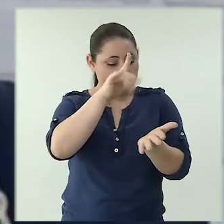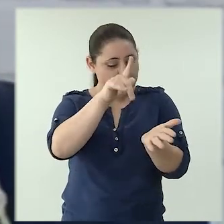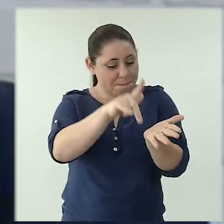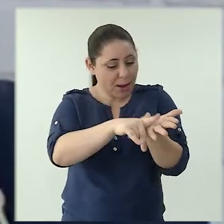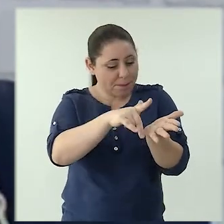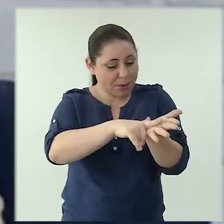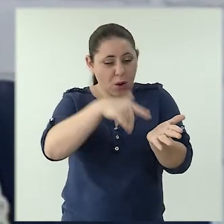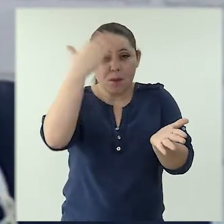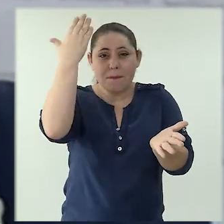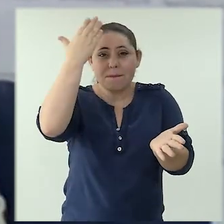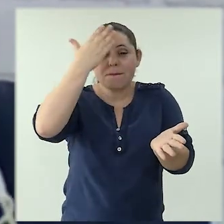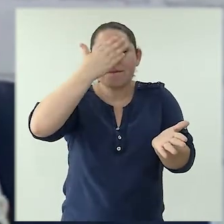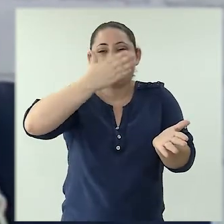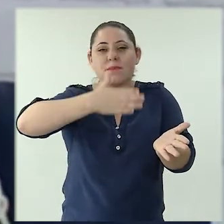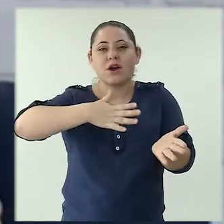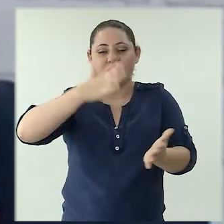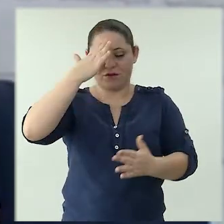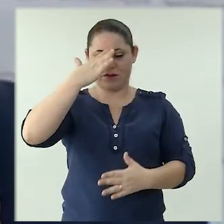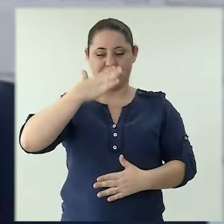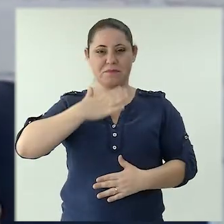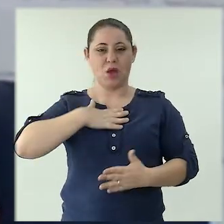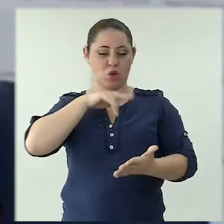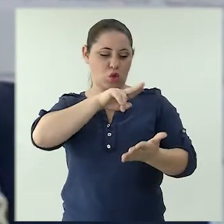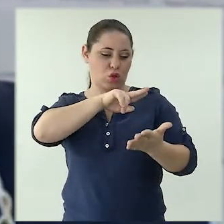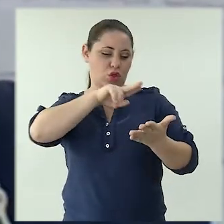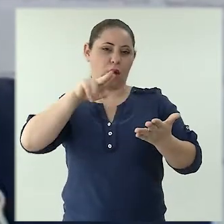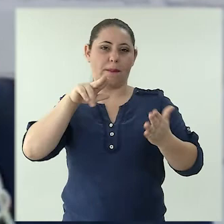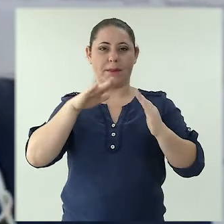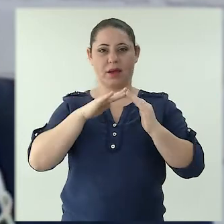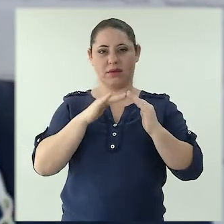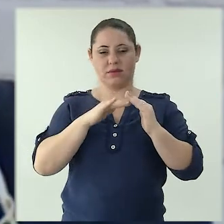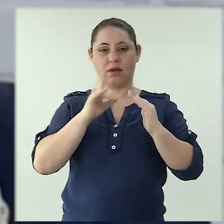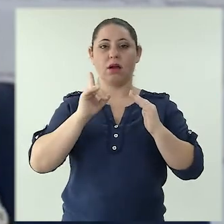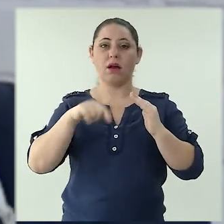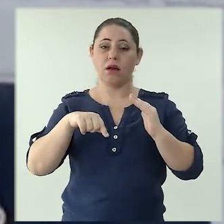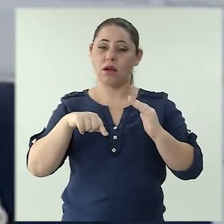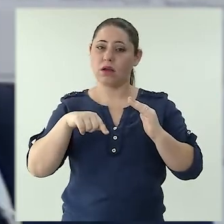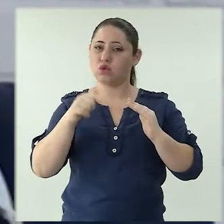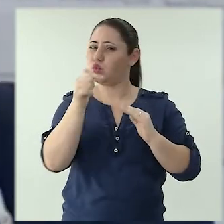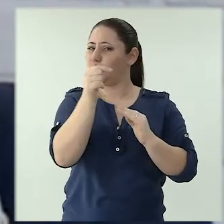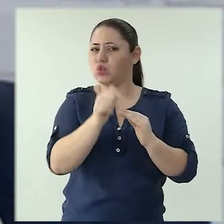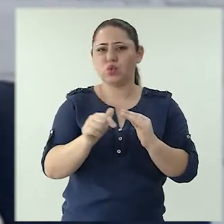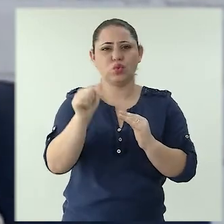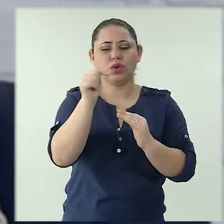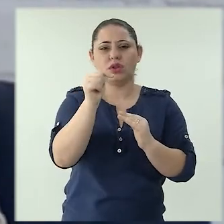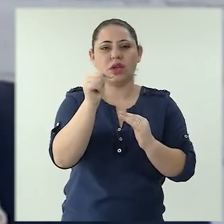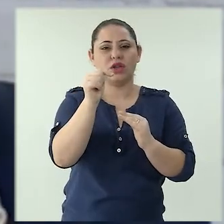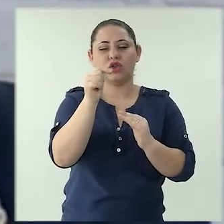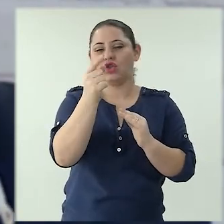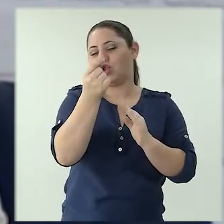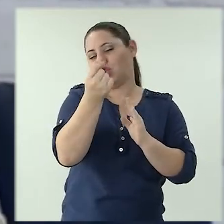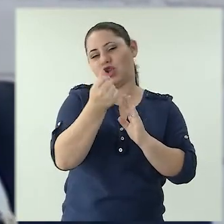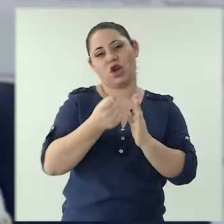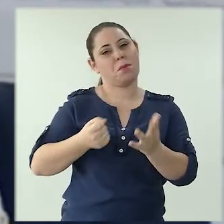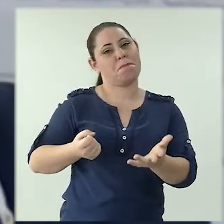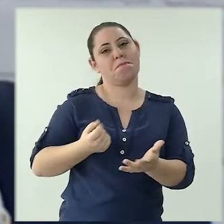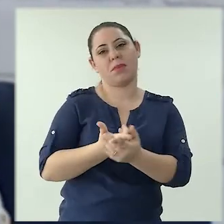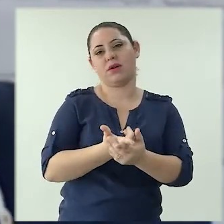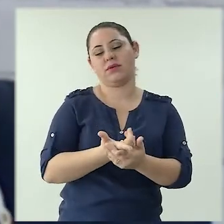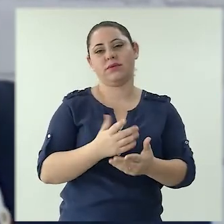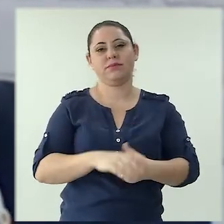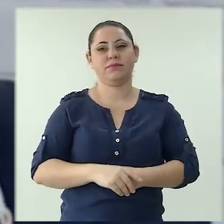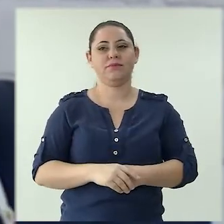escritura daquela casa em que ele vive, ou daquele terreno no seu nome. Então, acho que isso não tem o dinheiro que pague,